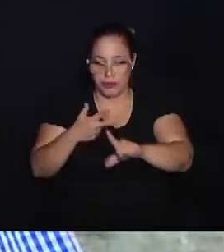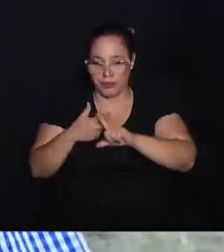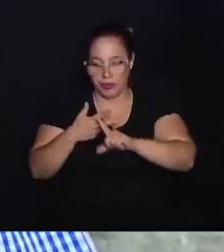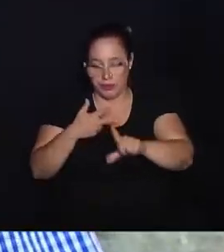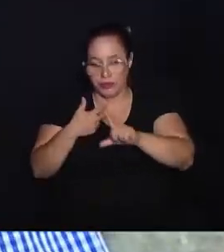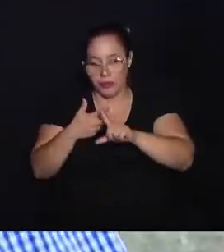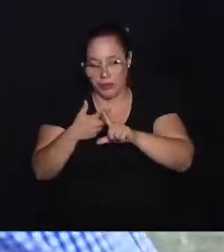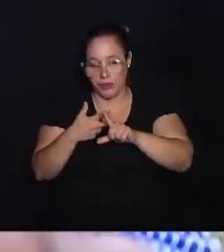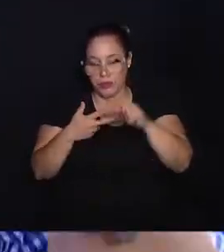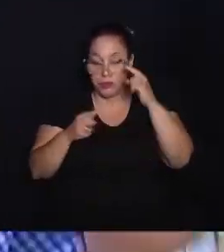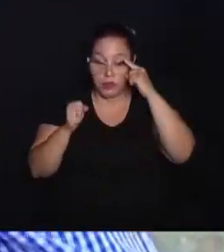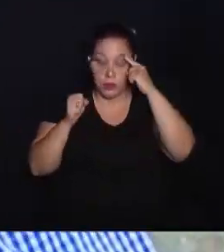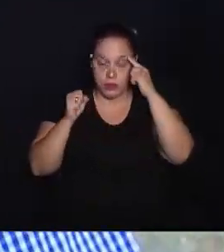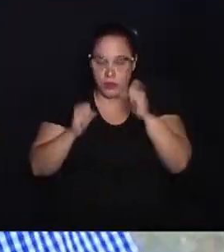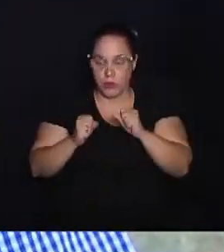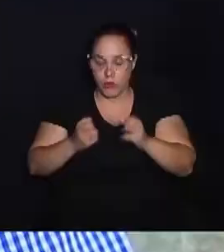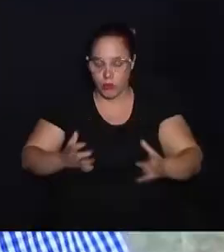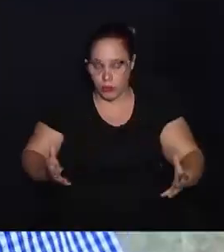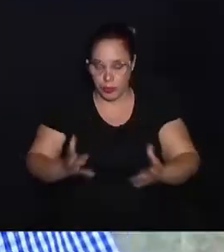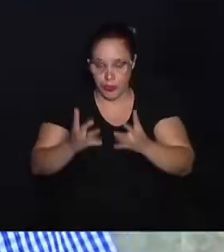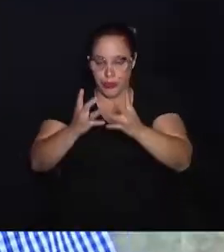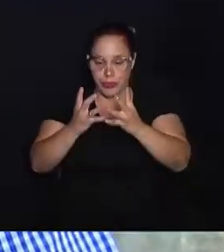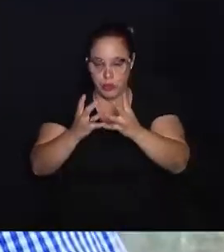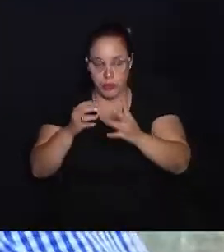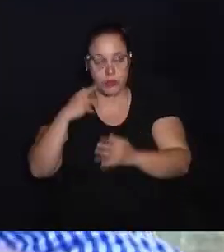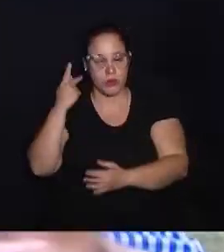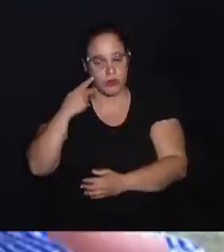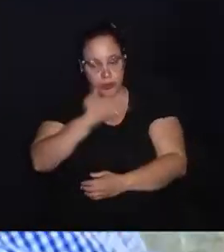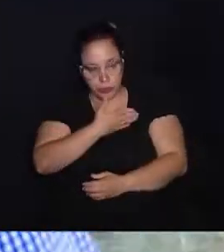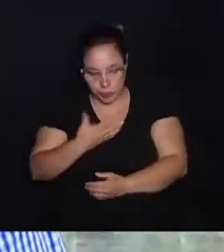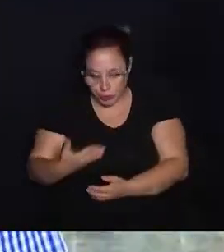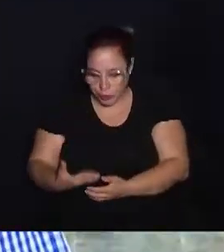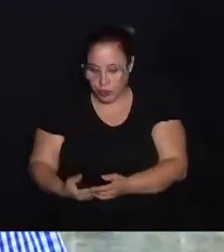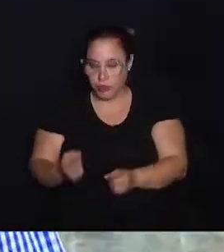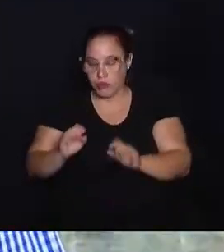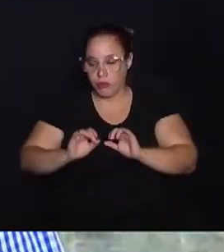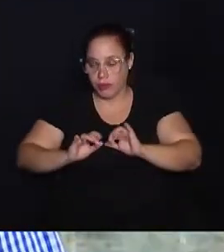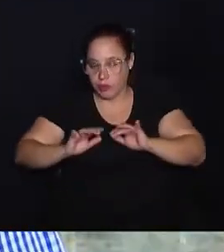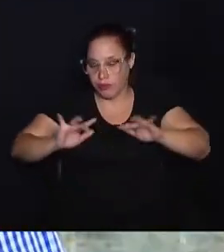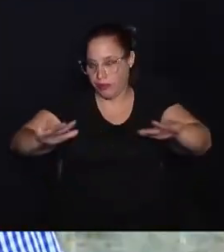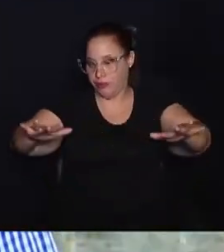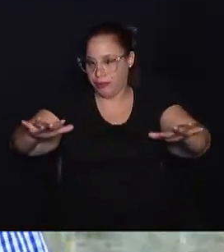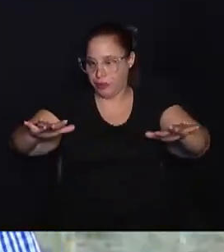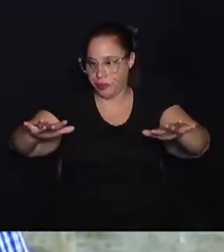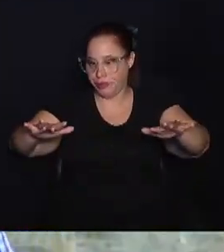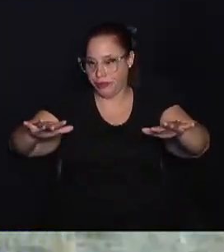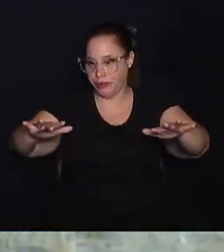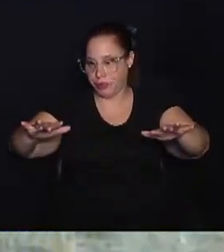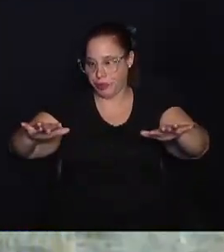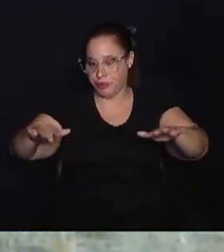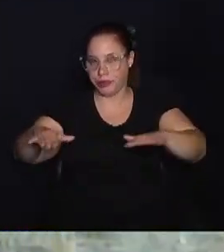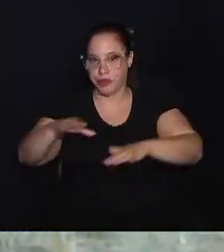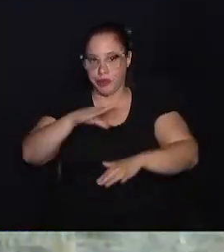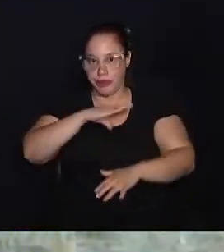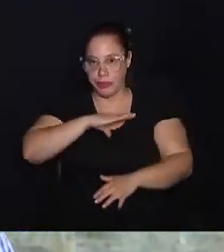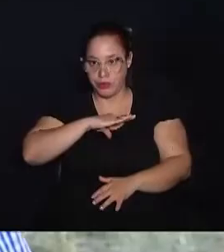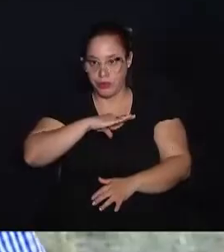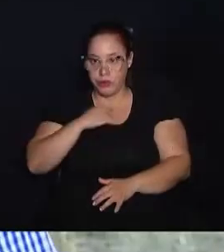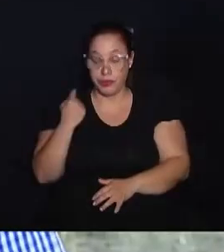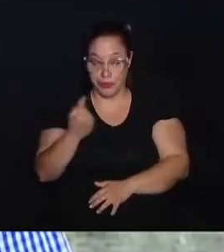auxiliado pelo legislativo possa difundir essas políticas públicas por todo o